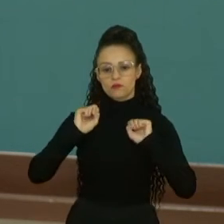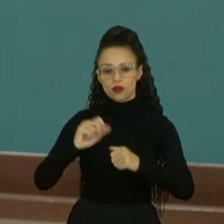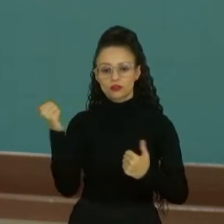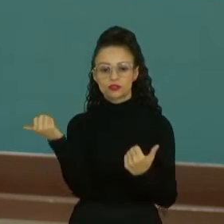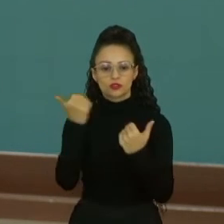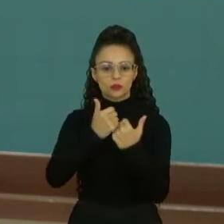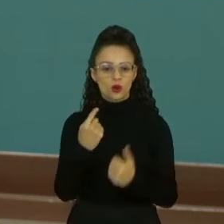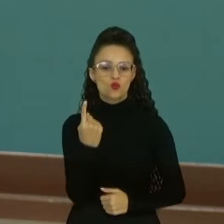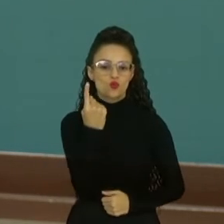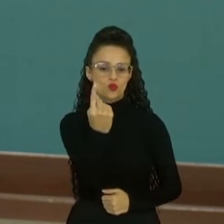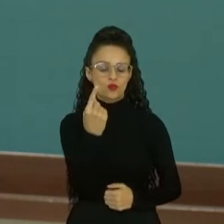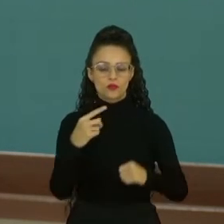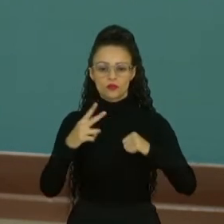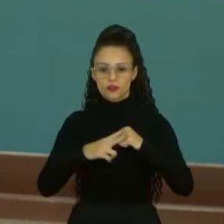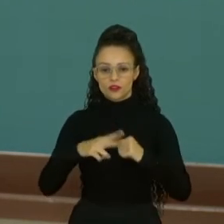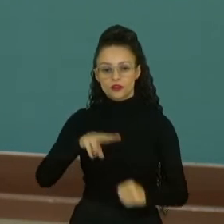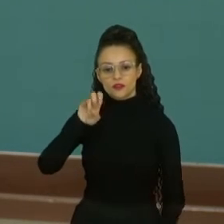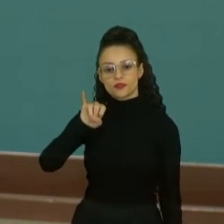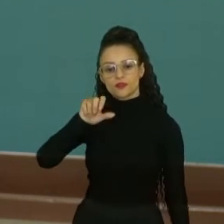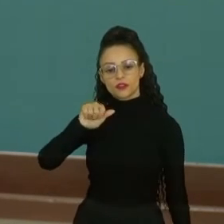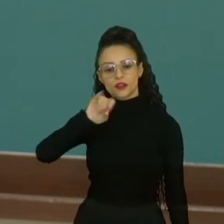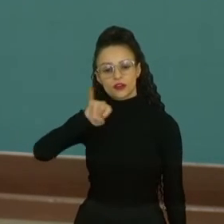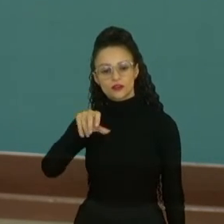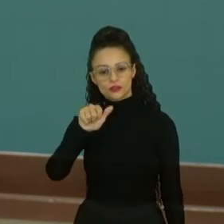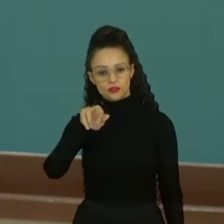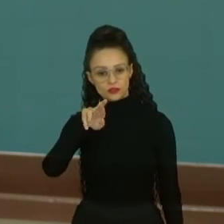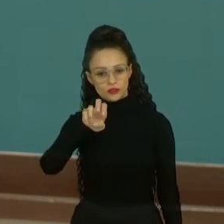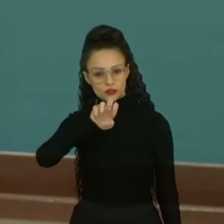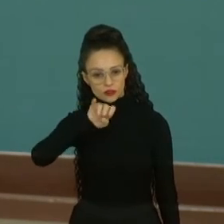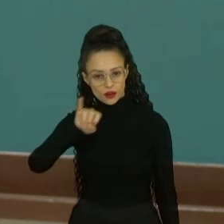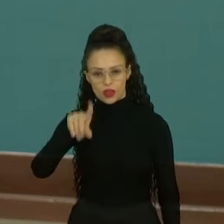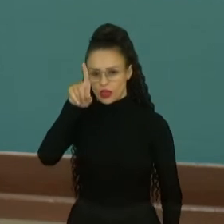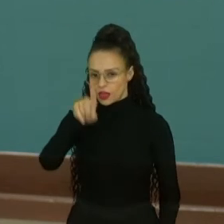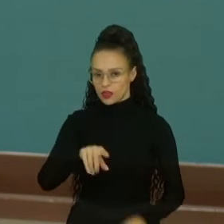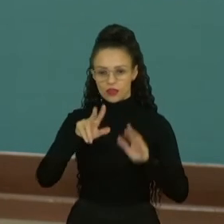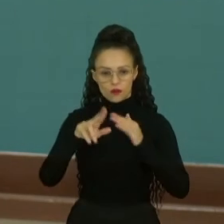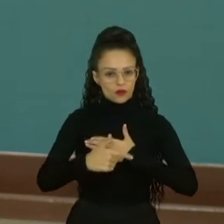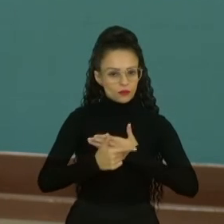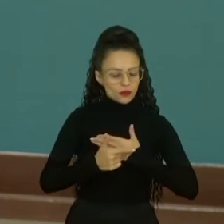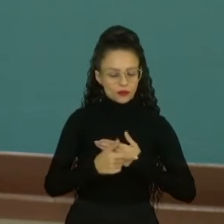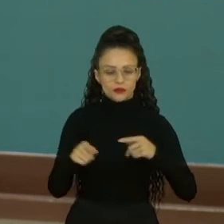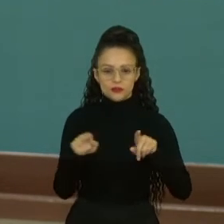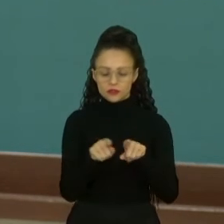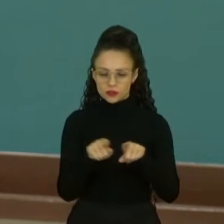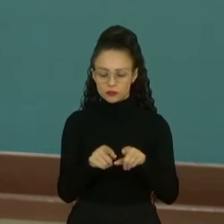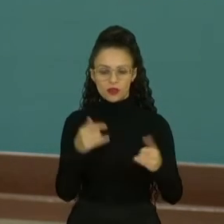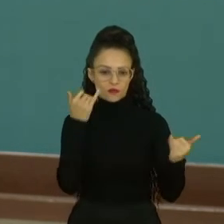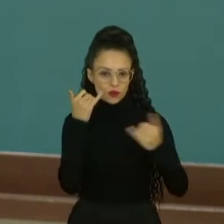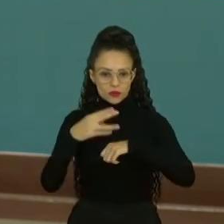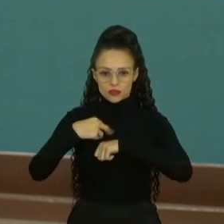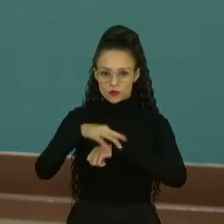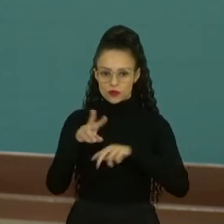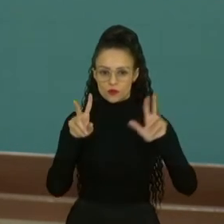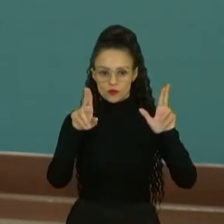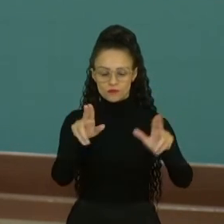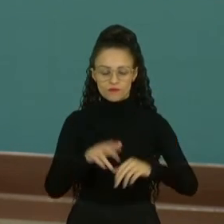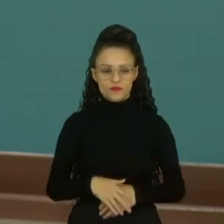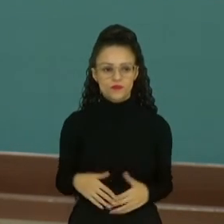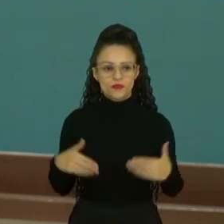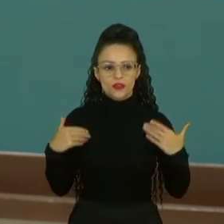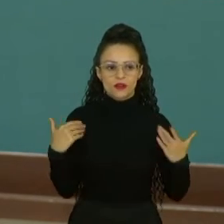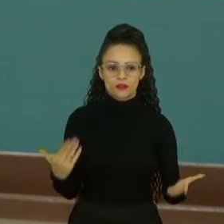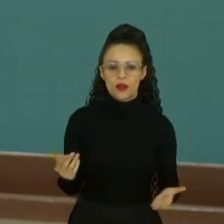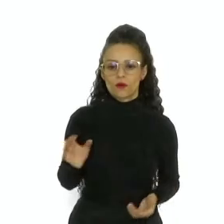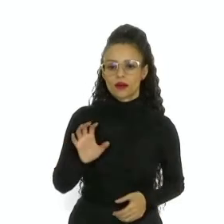trocar por um único verbo. Viajarei, certo? Faria a mesma função, traria a mesma informação. Então, ó,